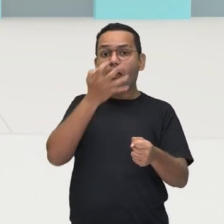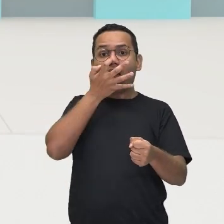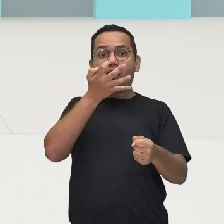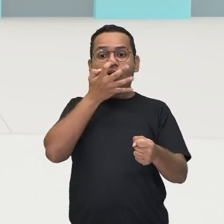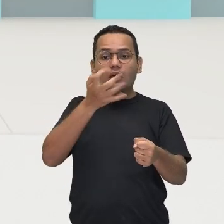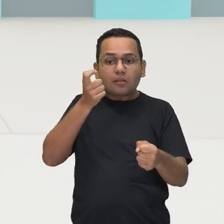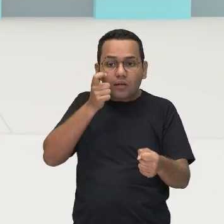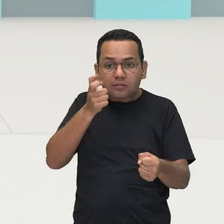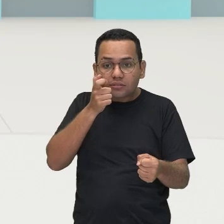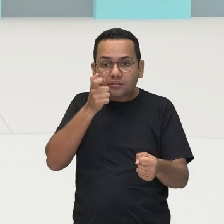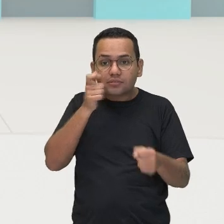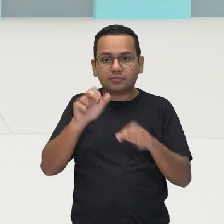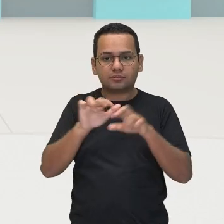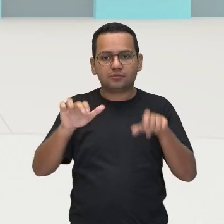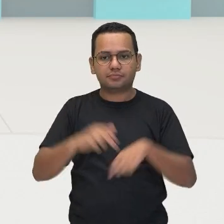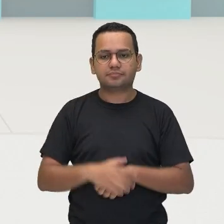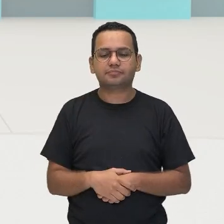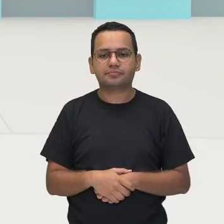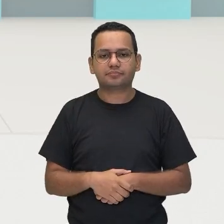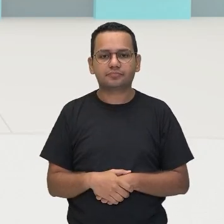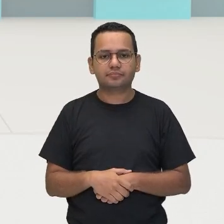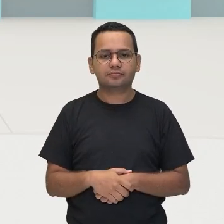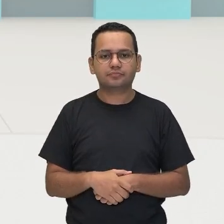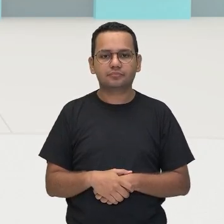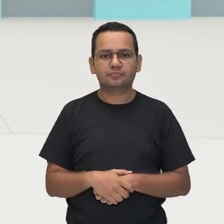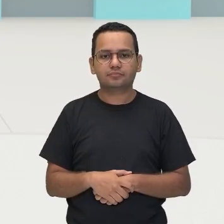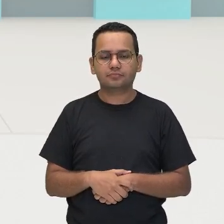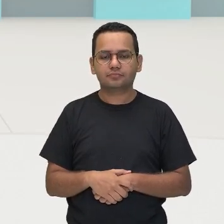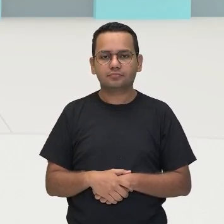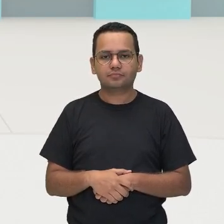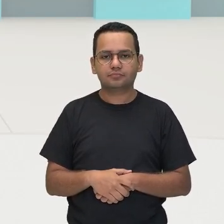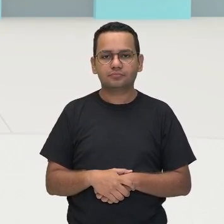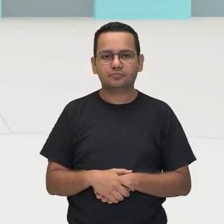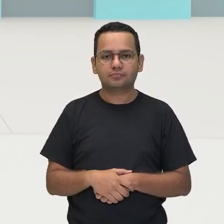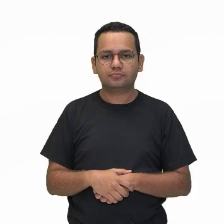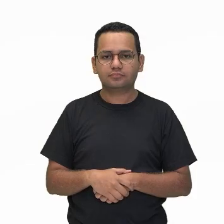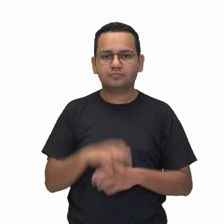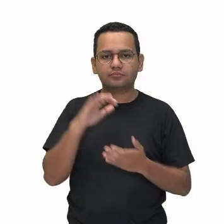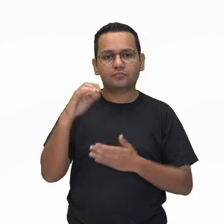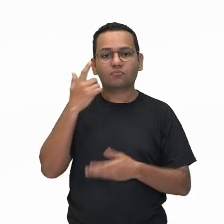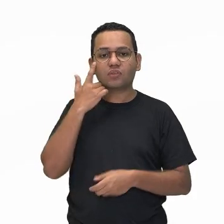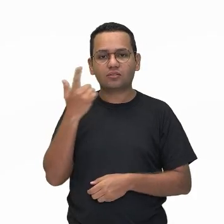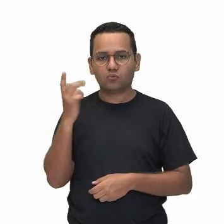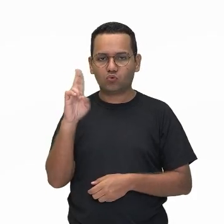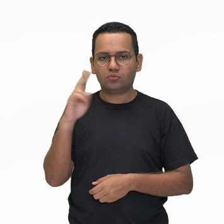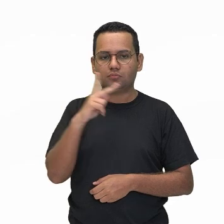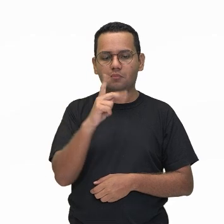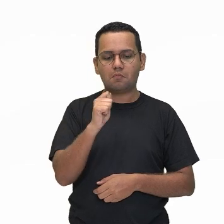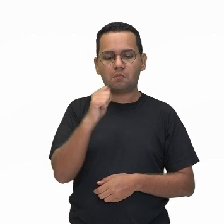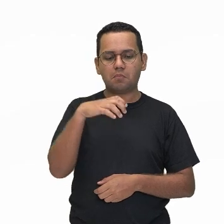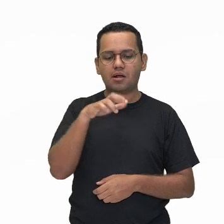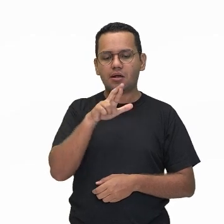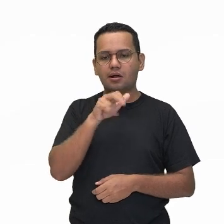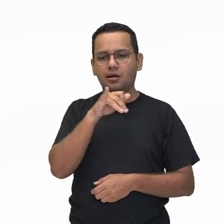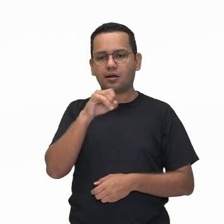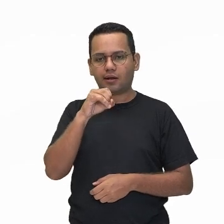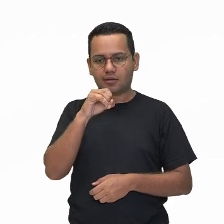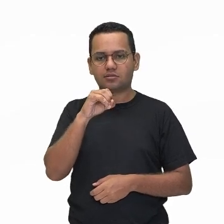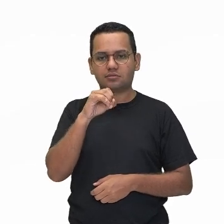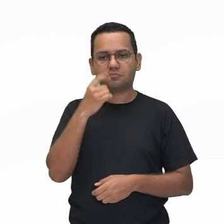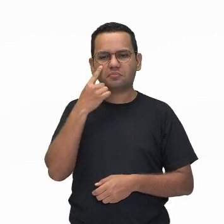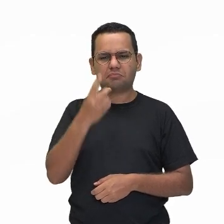antiga eu vou trazer aqui um exemplo para vocês relembrar esse exemplo na verdade que é o pancrácio né o pancrácio é essa luta